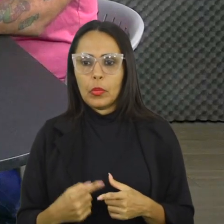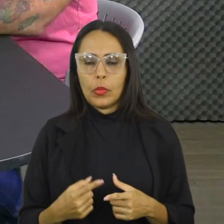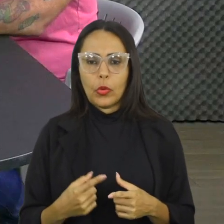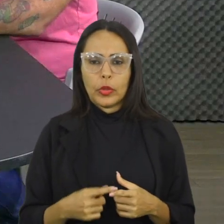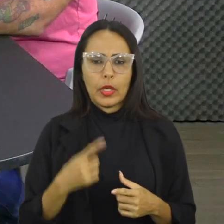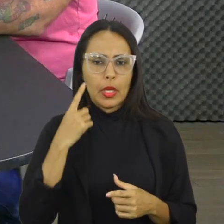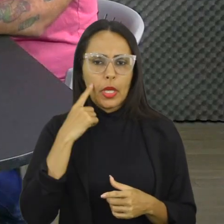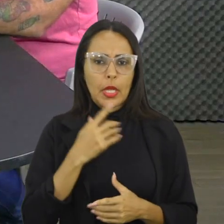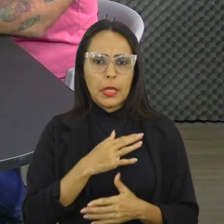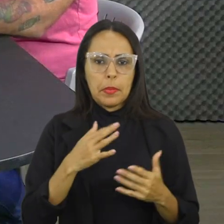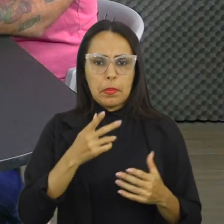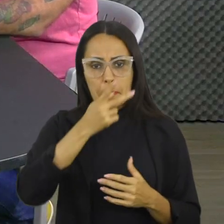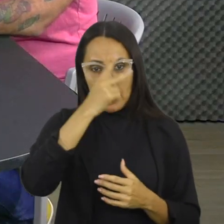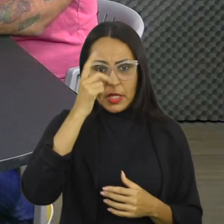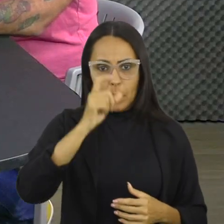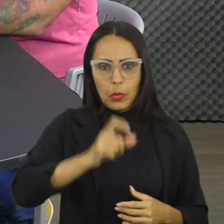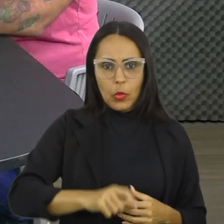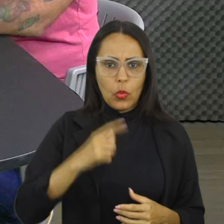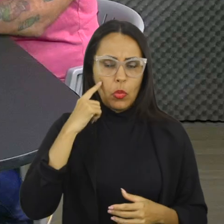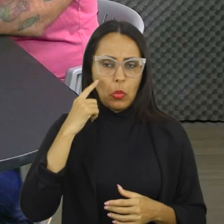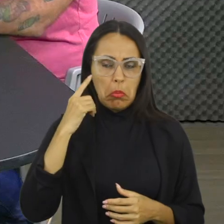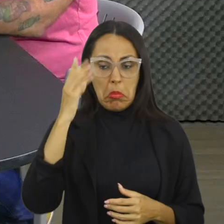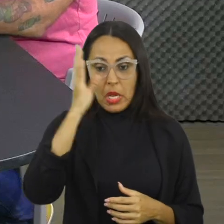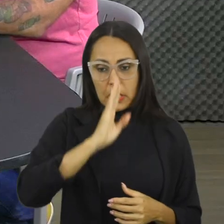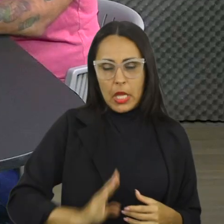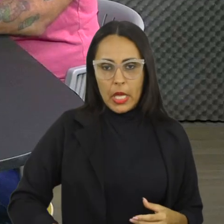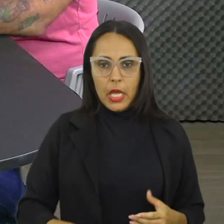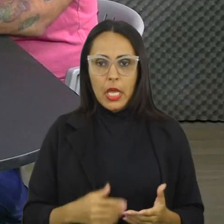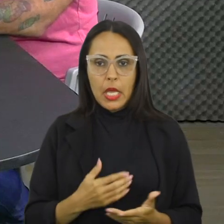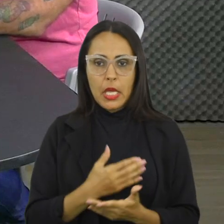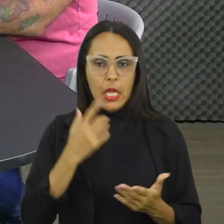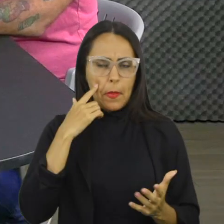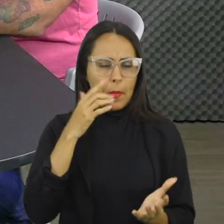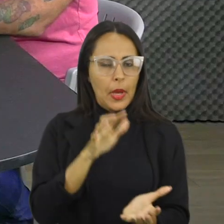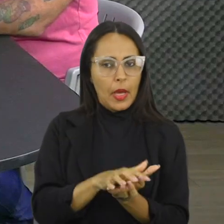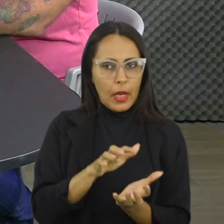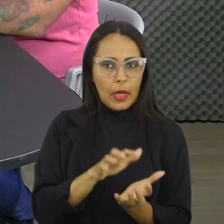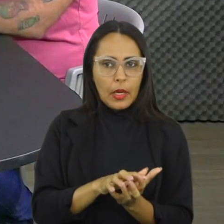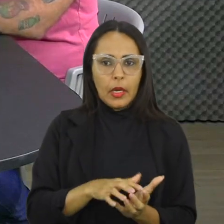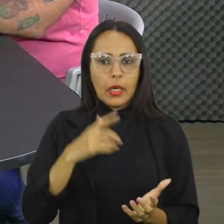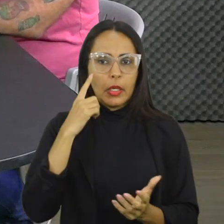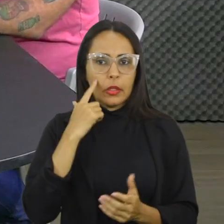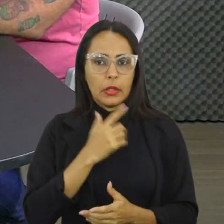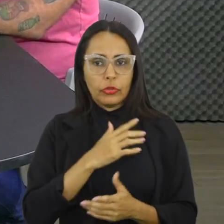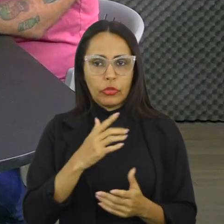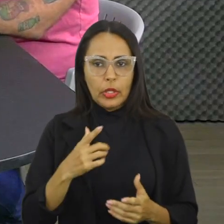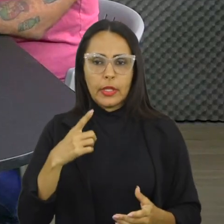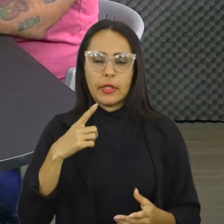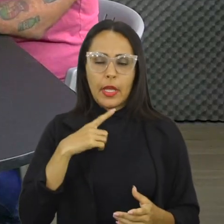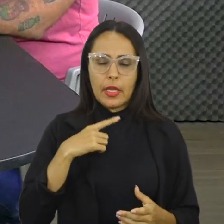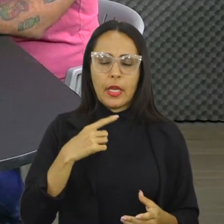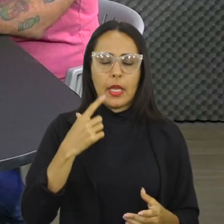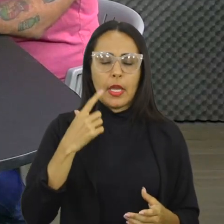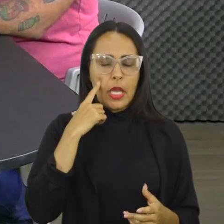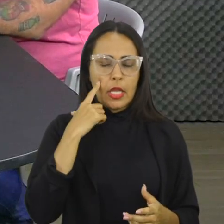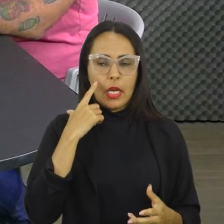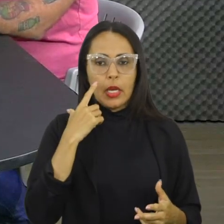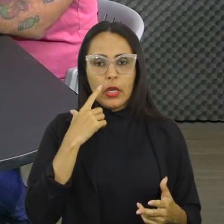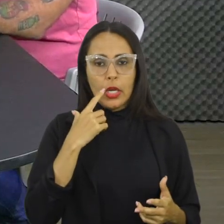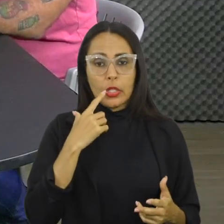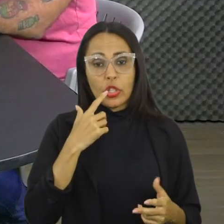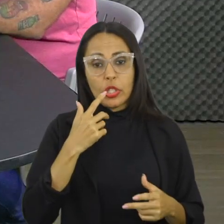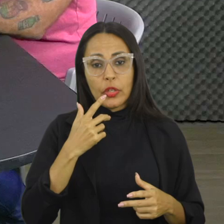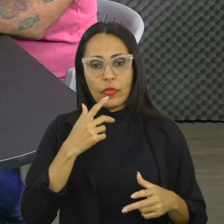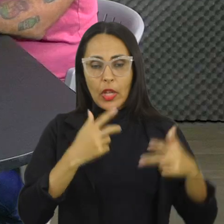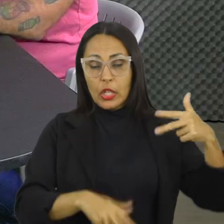maestras pernambucanas, maestras brasileiras, Uhum. essa profissão é uma profissão onde a gente tem esse impacto de gênero em todo lugar. A Sim. gente precisa